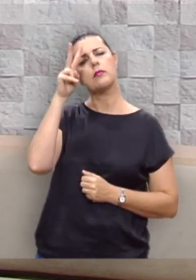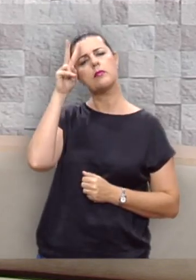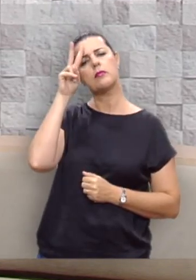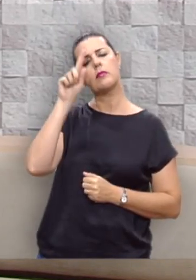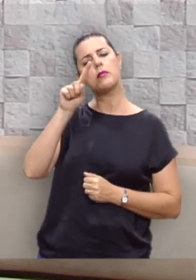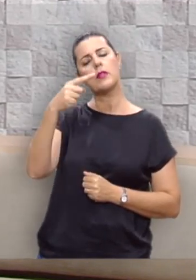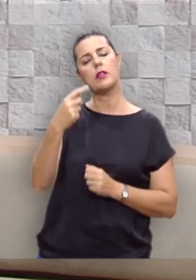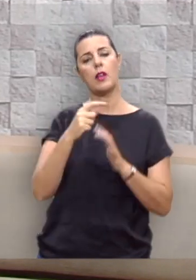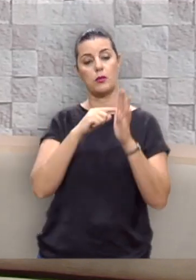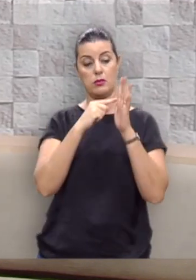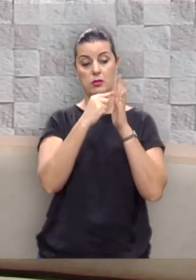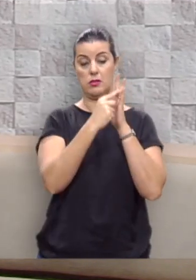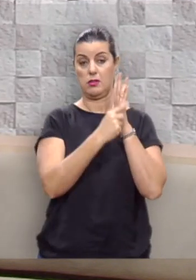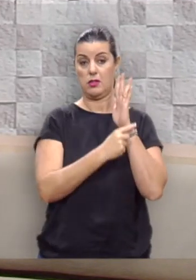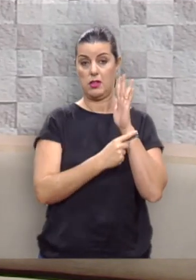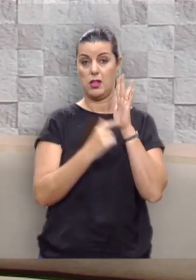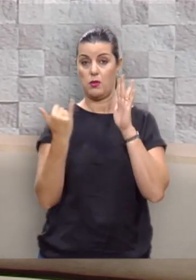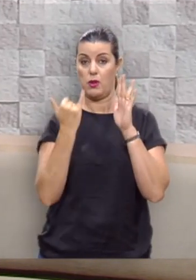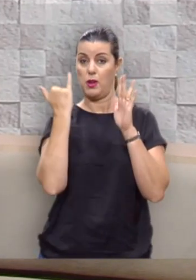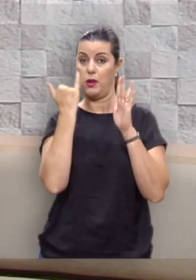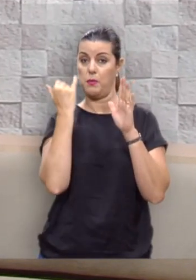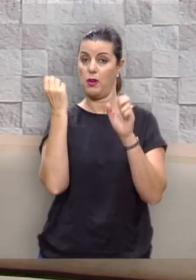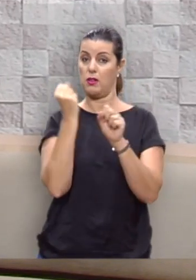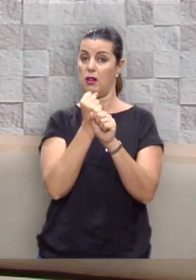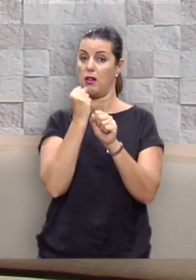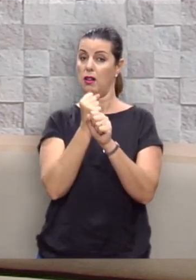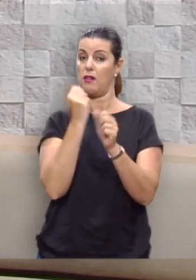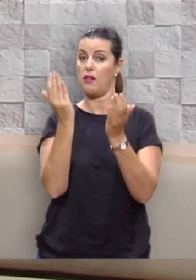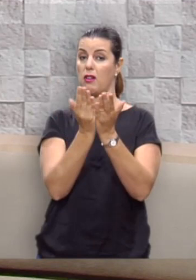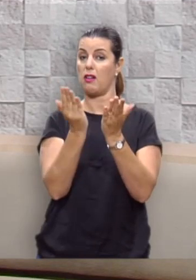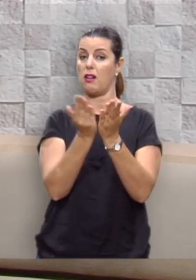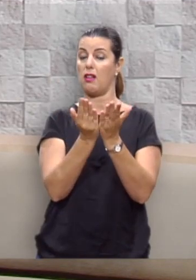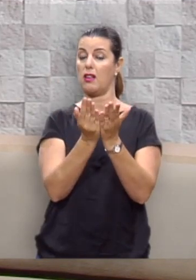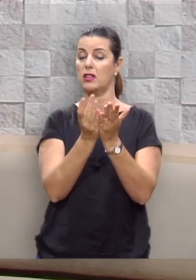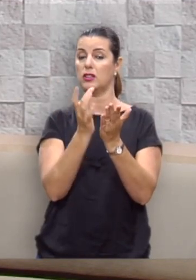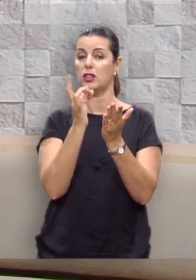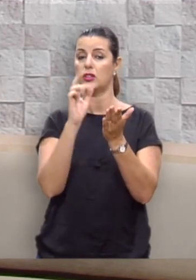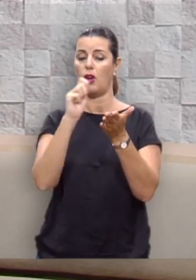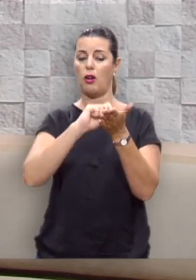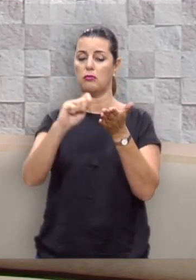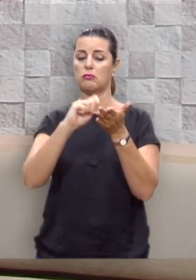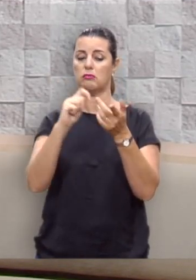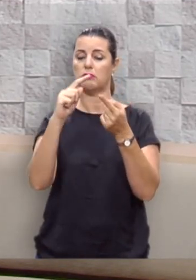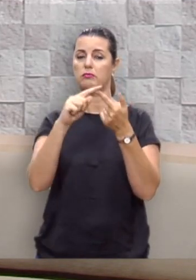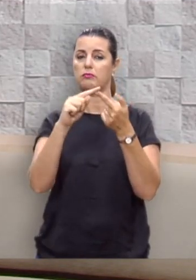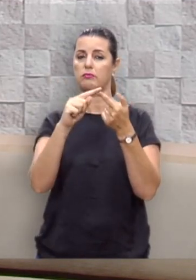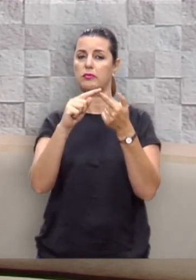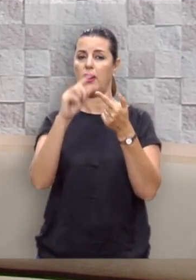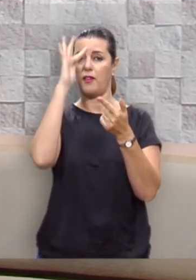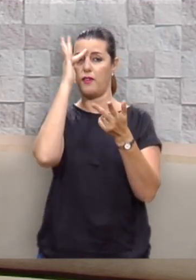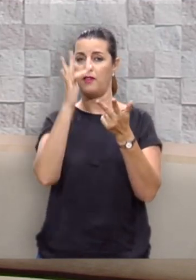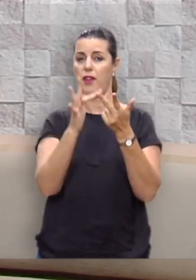recordando então esses cinco pilares da Reforma Protestante, só a Escritura, só a fé,